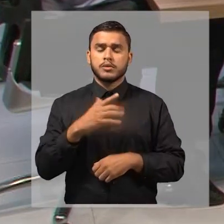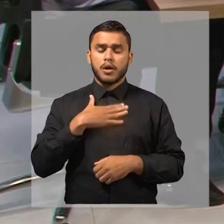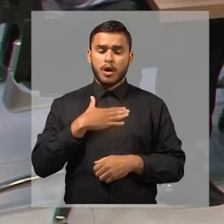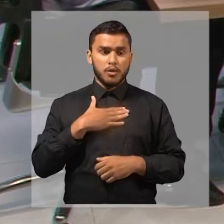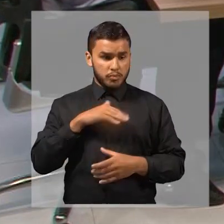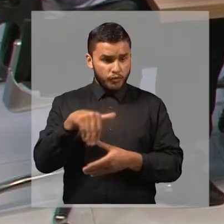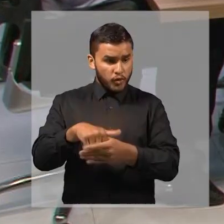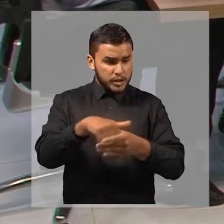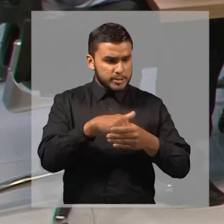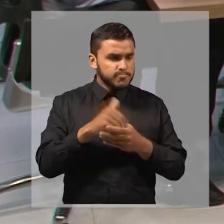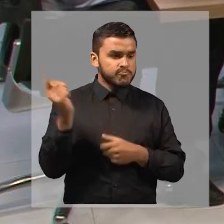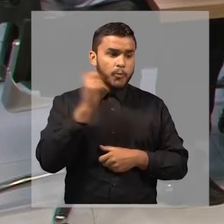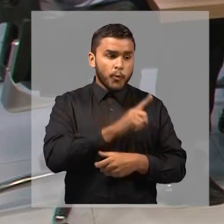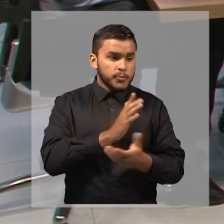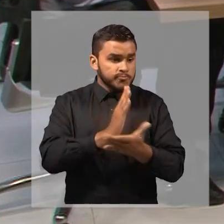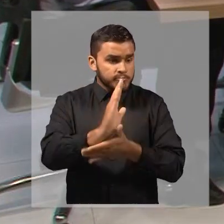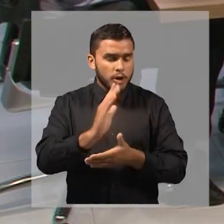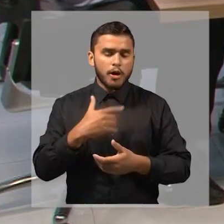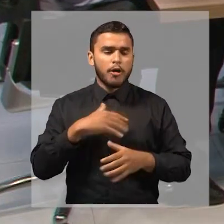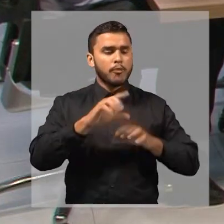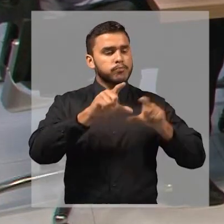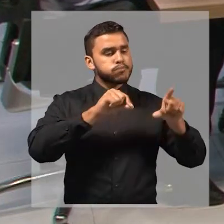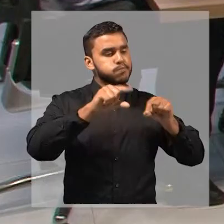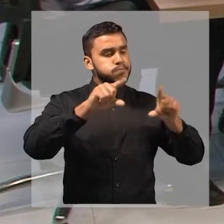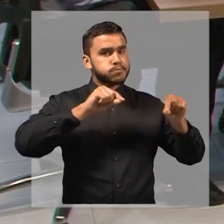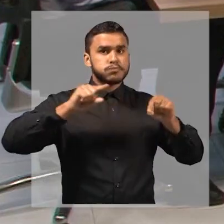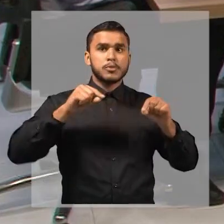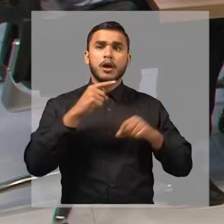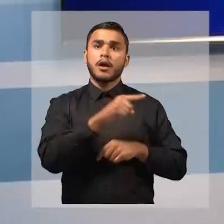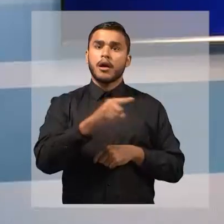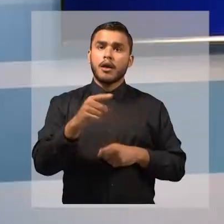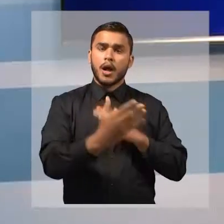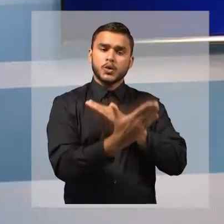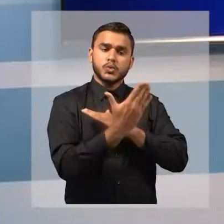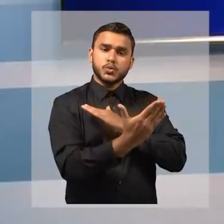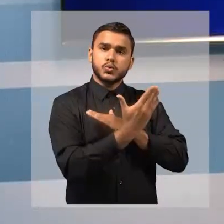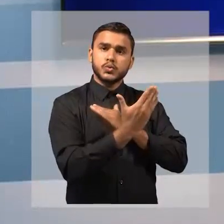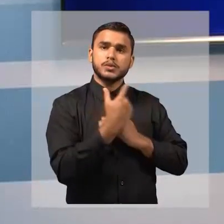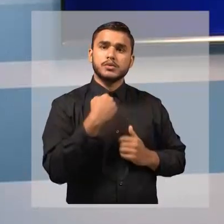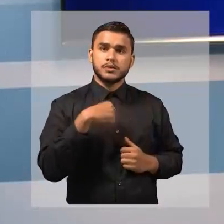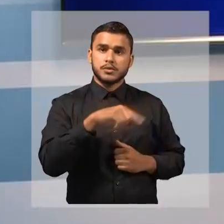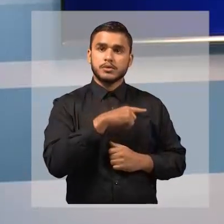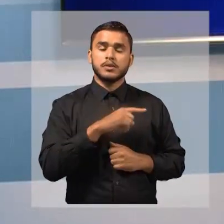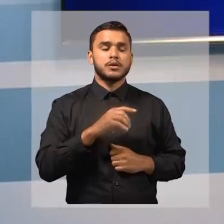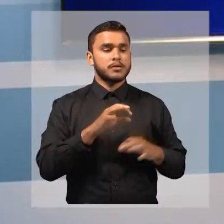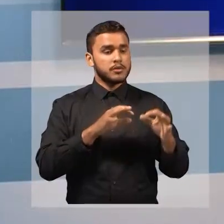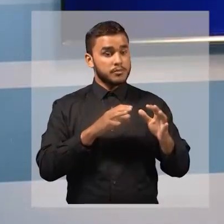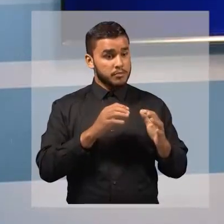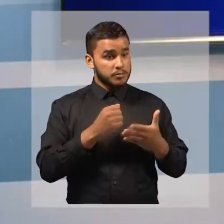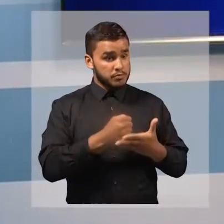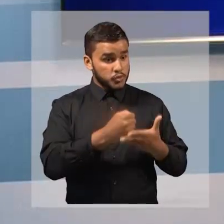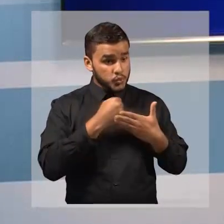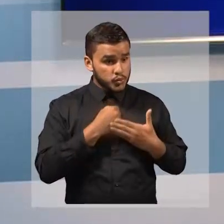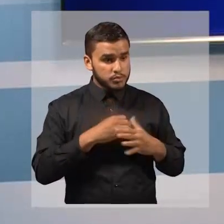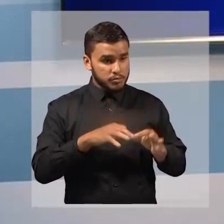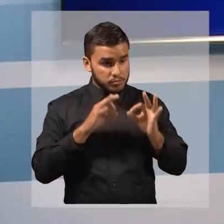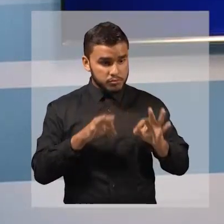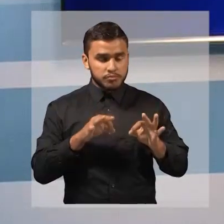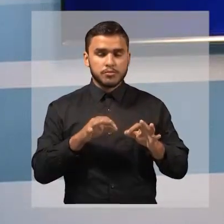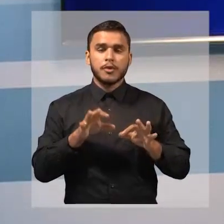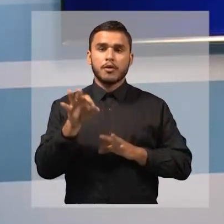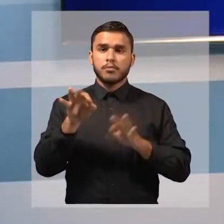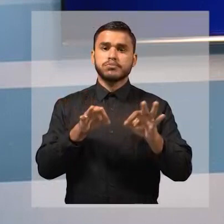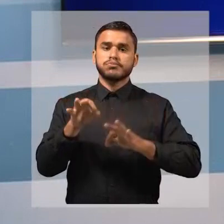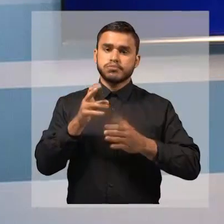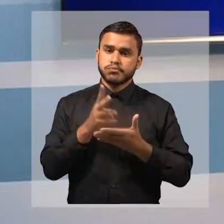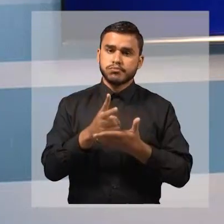nada de novo, muito pelo contrário. E a República está assim estruturada. Quem ajuda a eleger, ajuda a